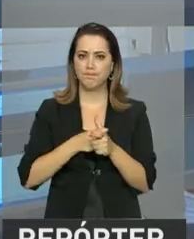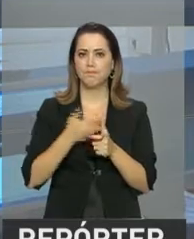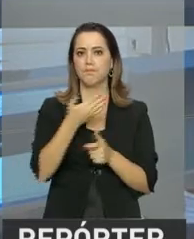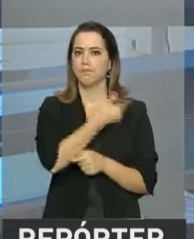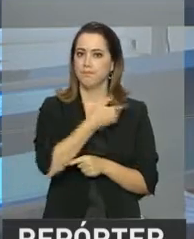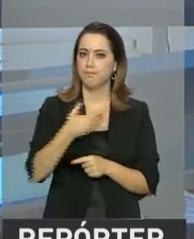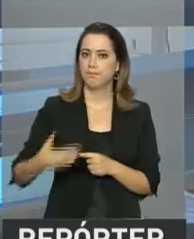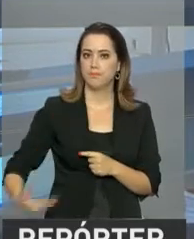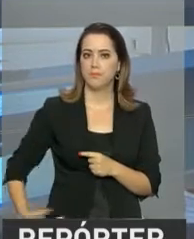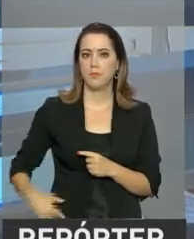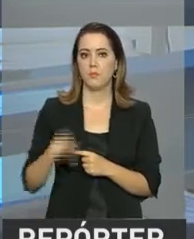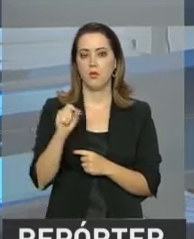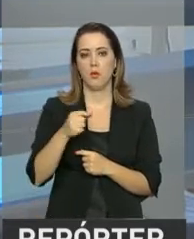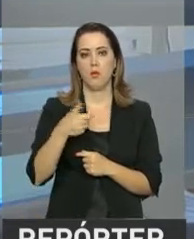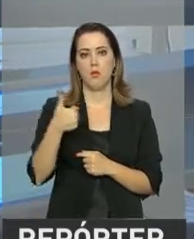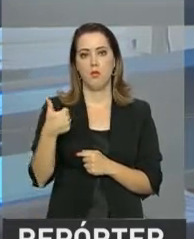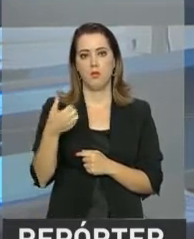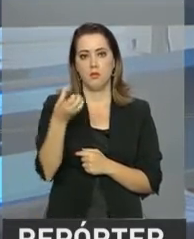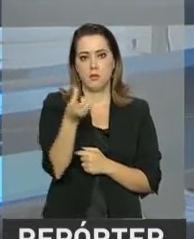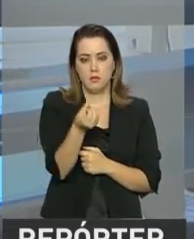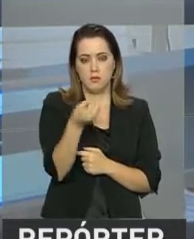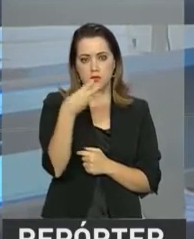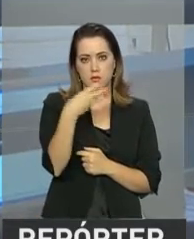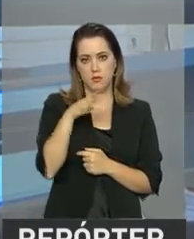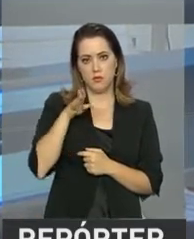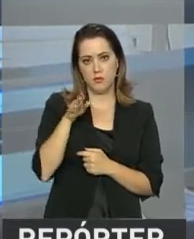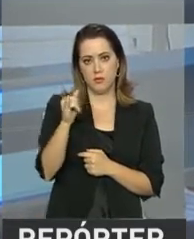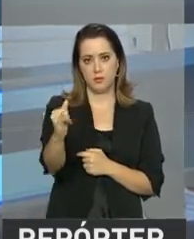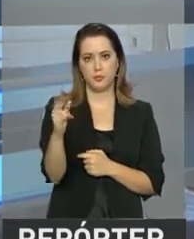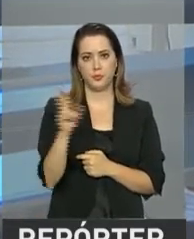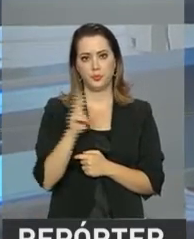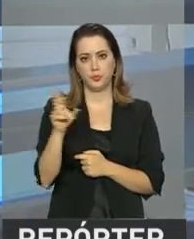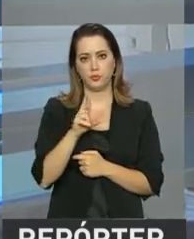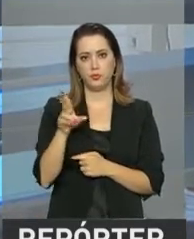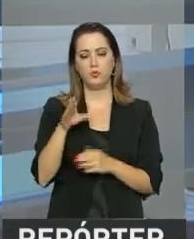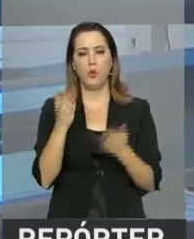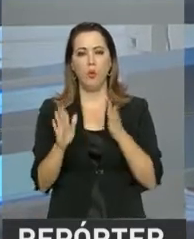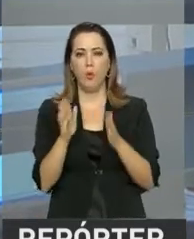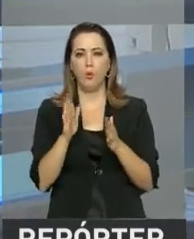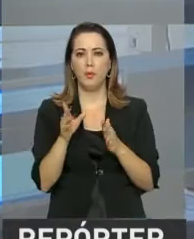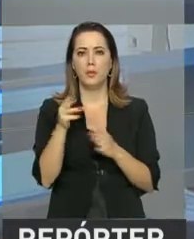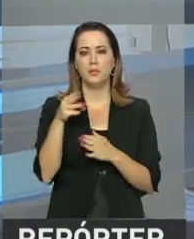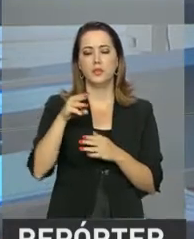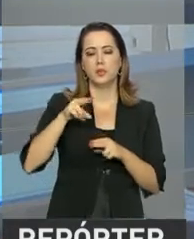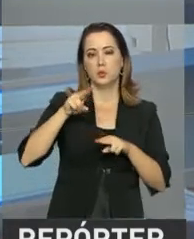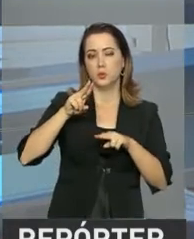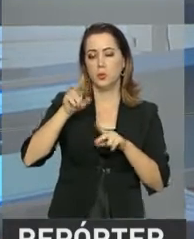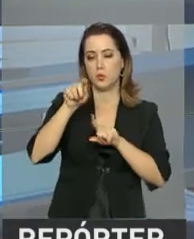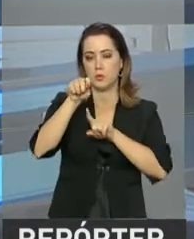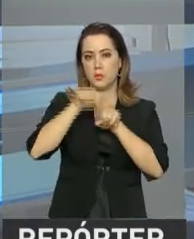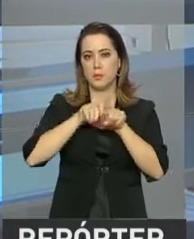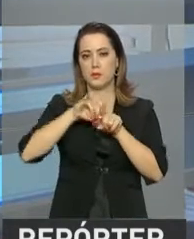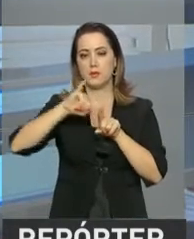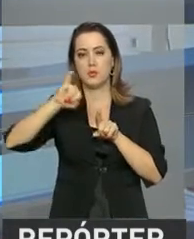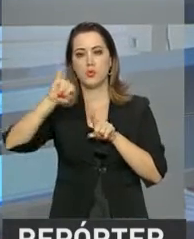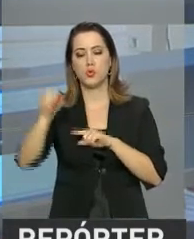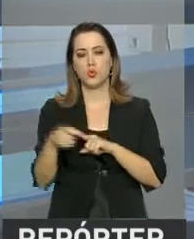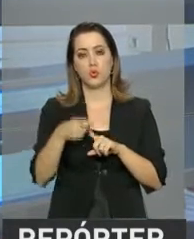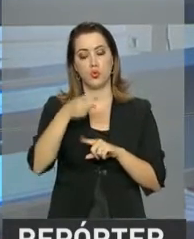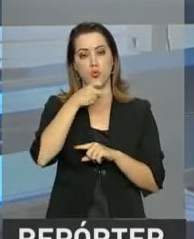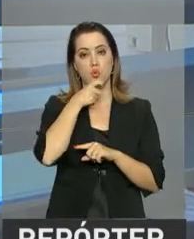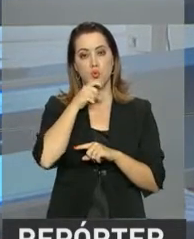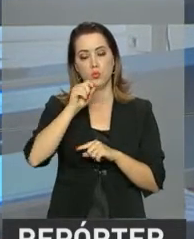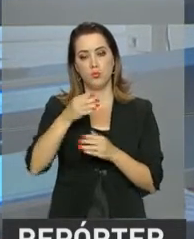chegou a 163 bilhões de reais entre os meses de julho do ano passado e julho deste ano. O balanço foi divulgado